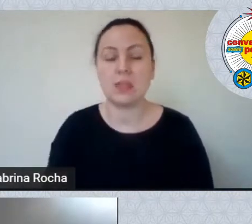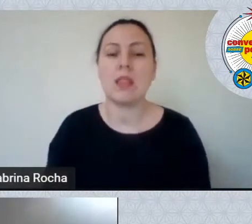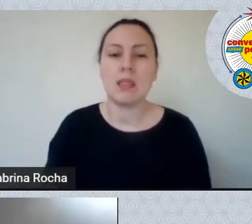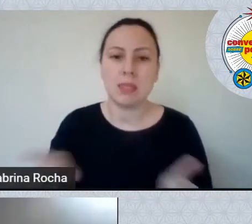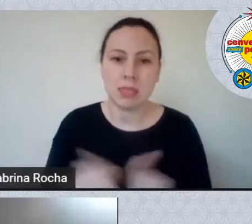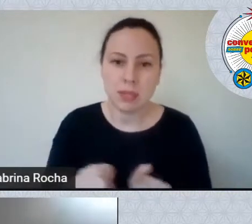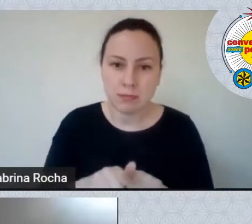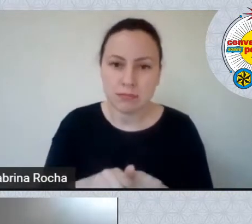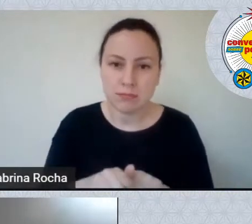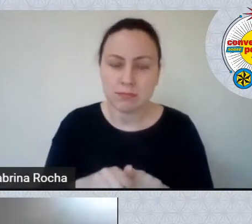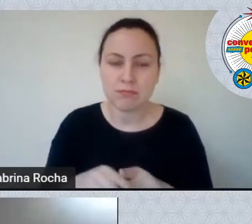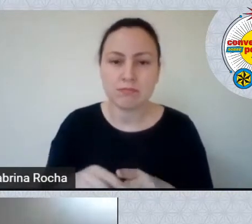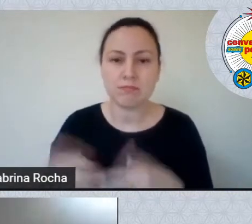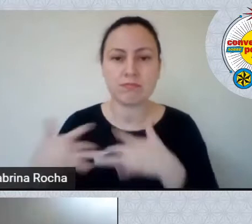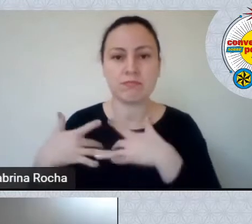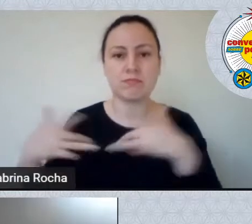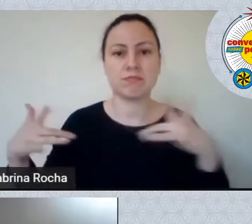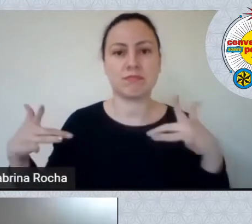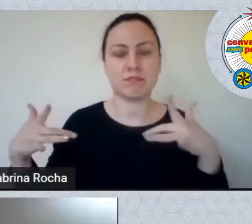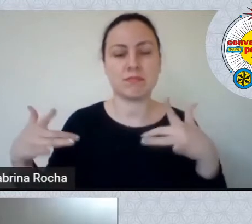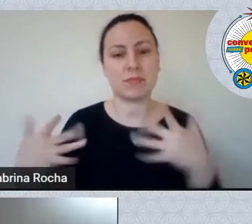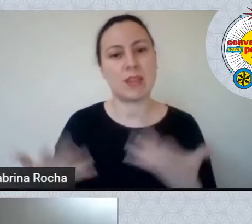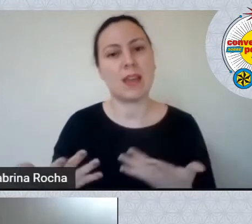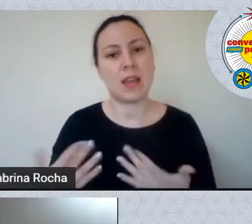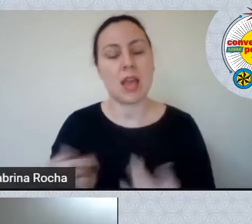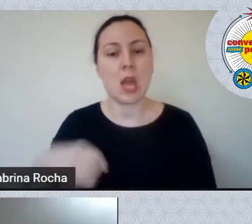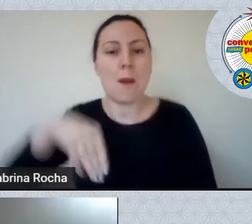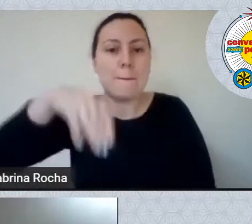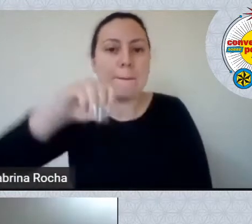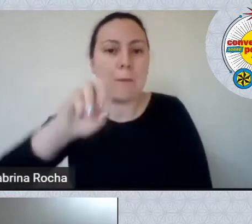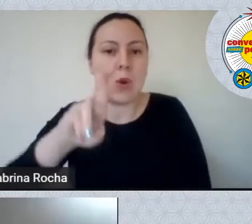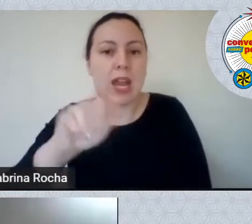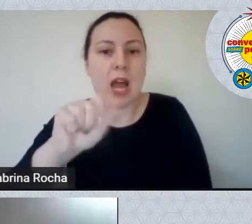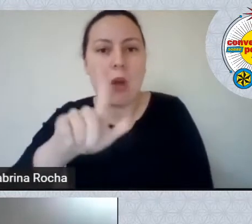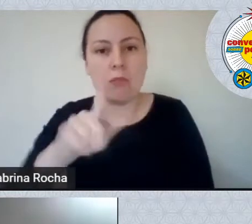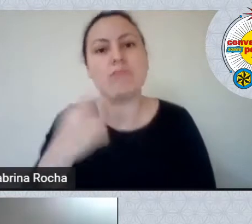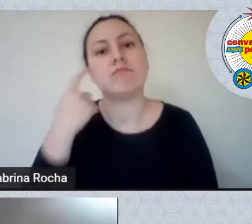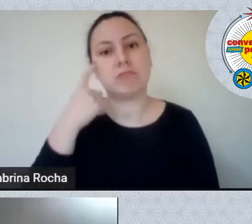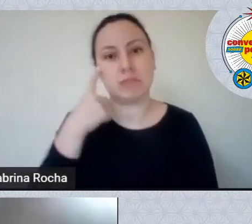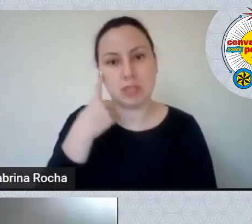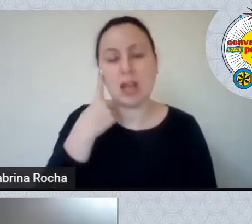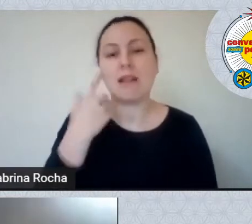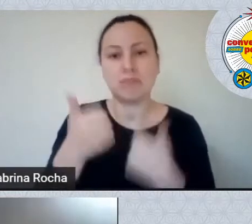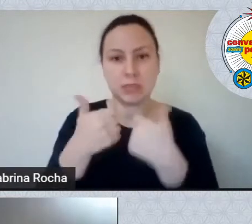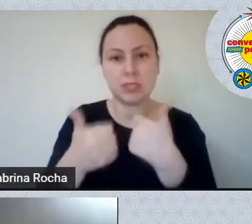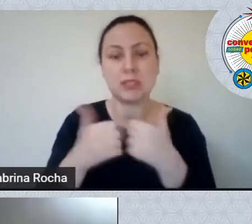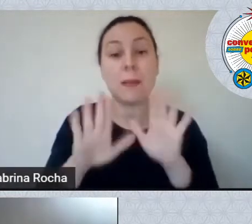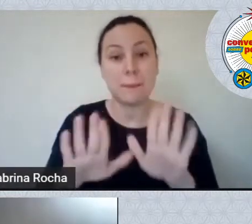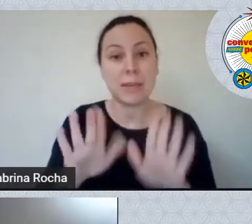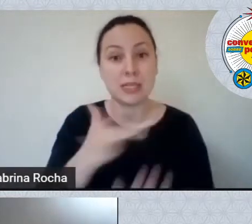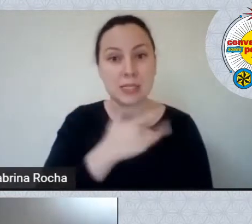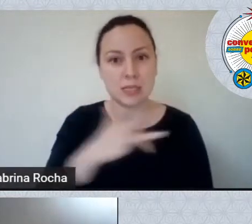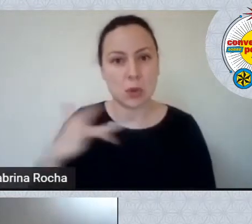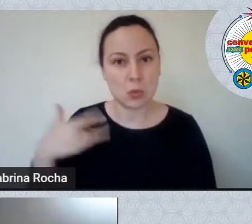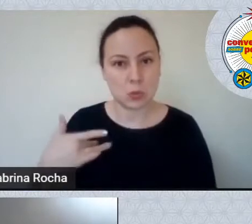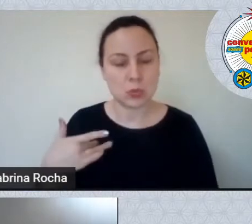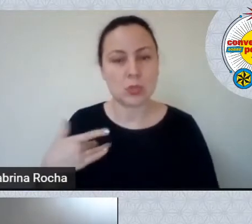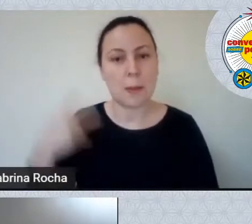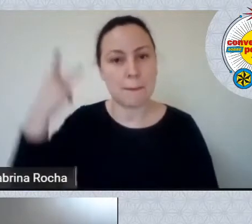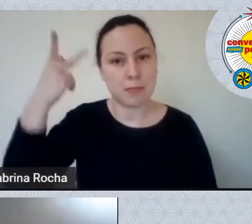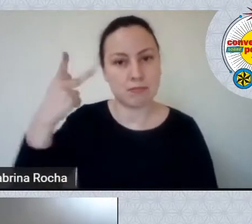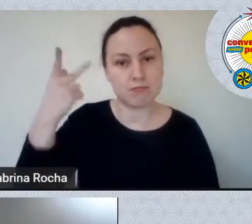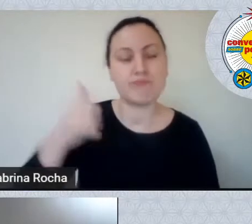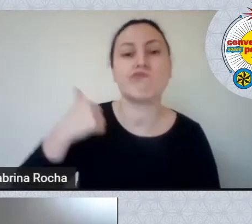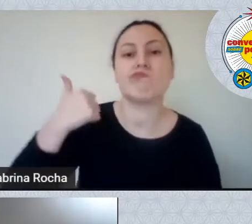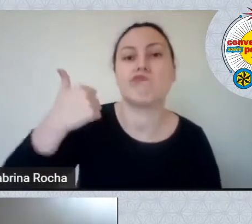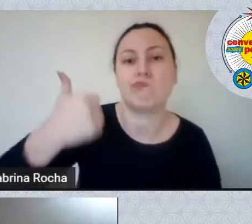solidariedade é um princípio moral, defensável, muito bacana, mas ela faz bem para a saúde mental. Ela faz com que o